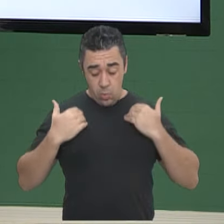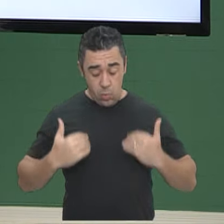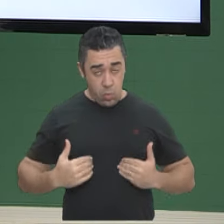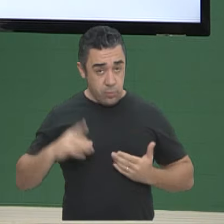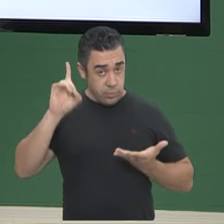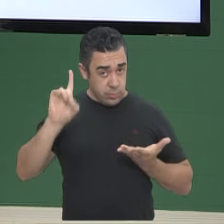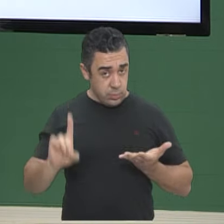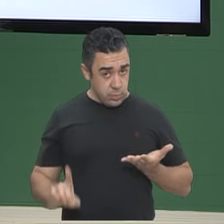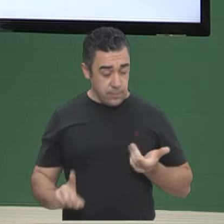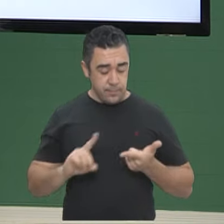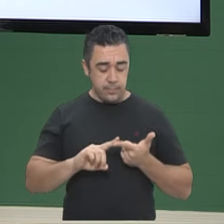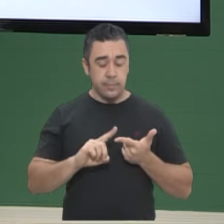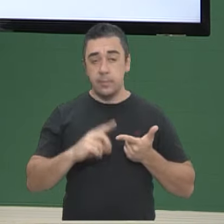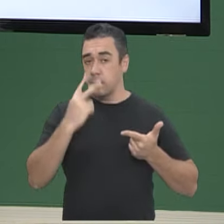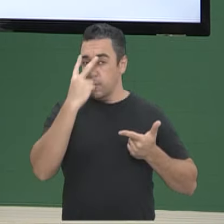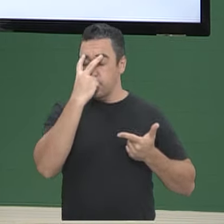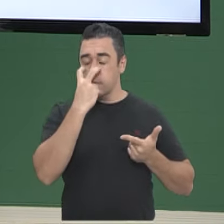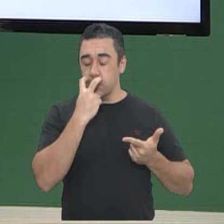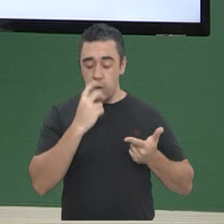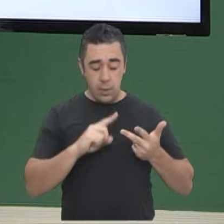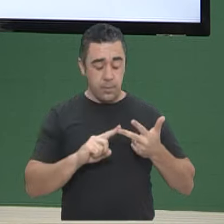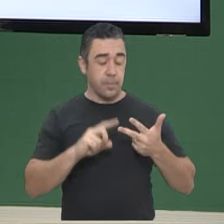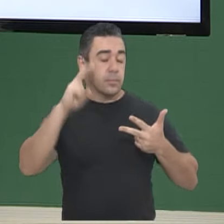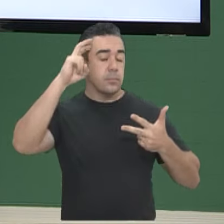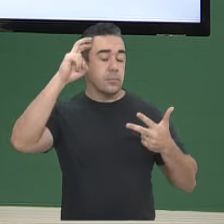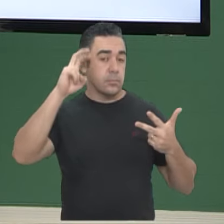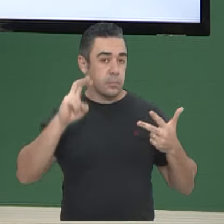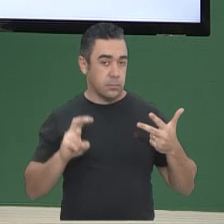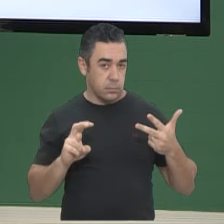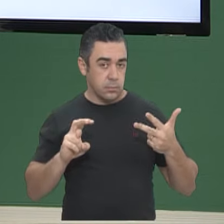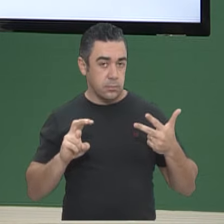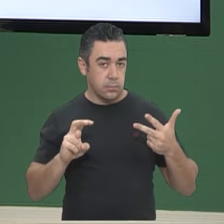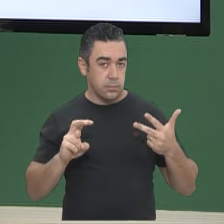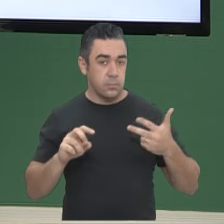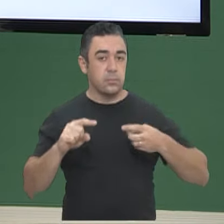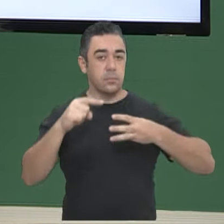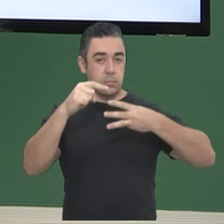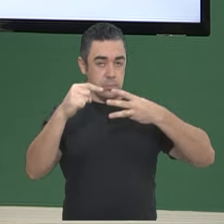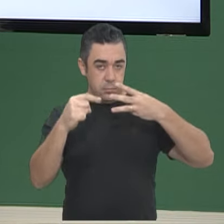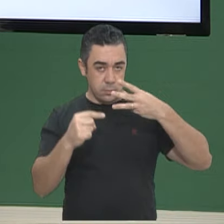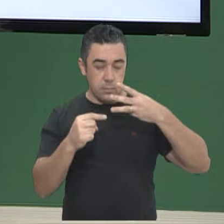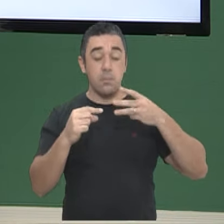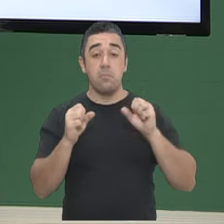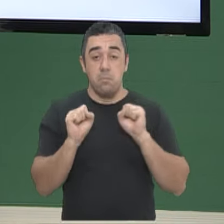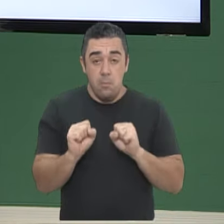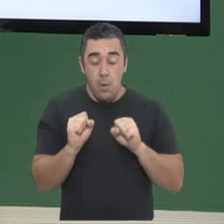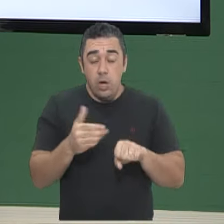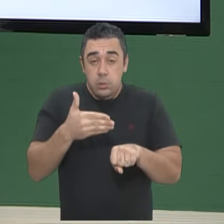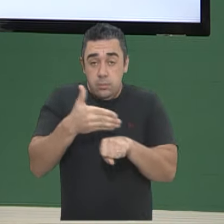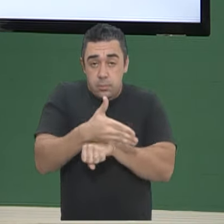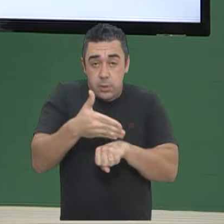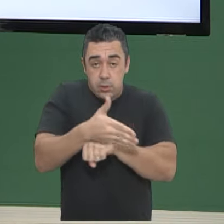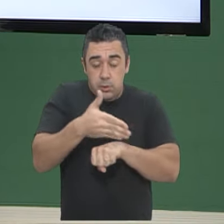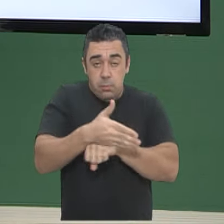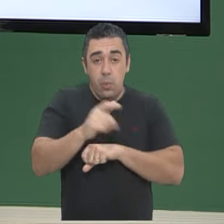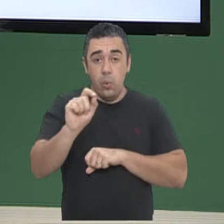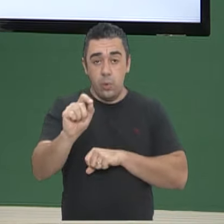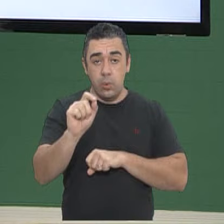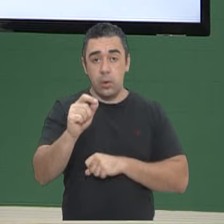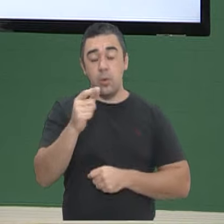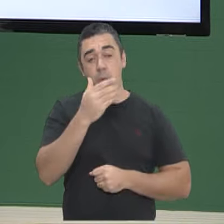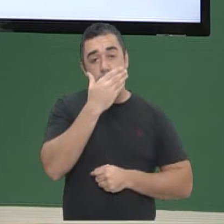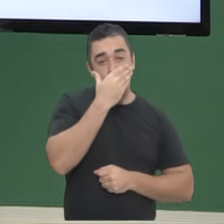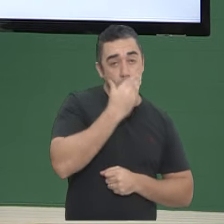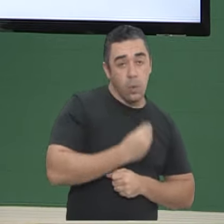deficiência visual e intelectual. Podem participar dessas competições atletas do